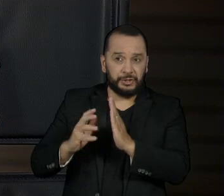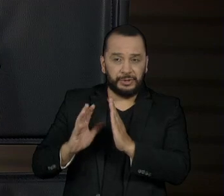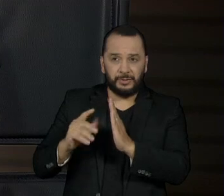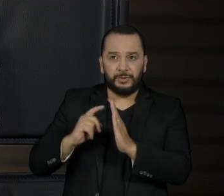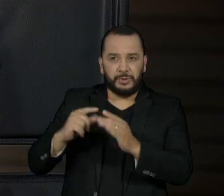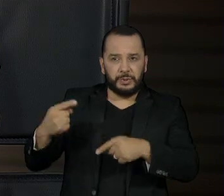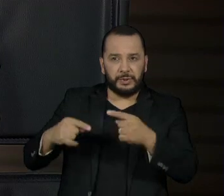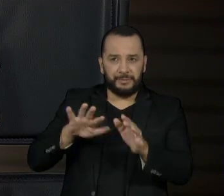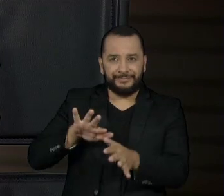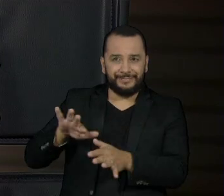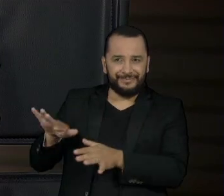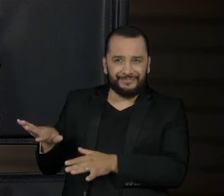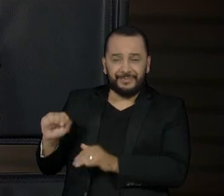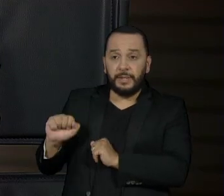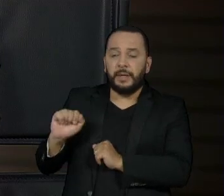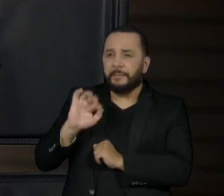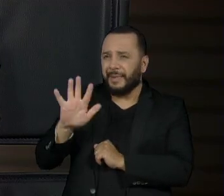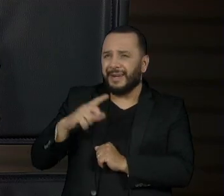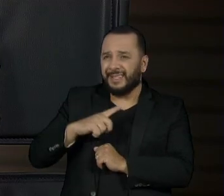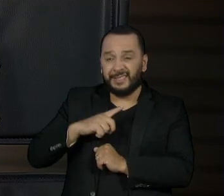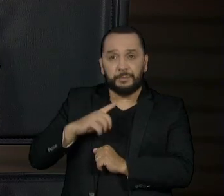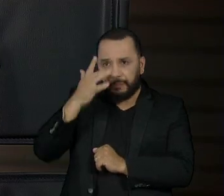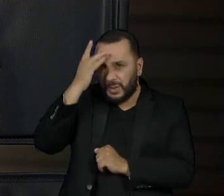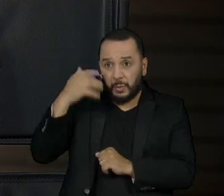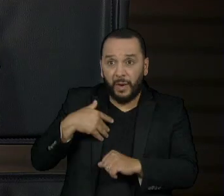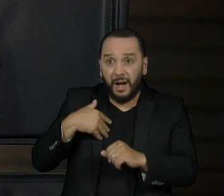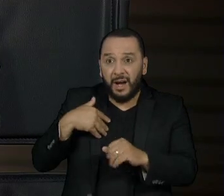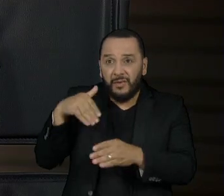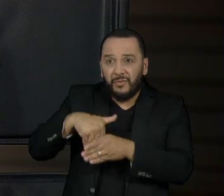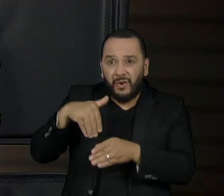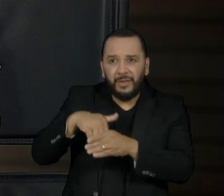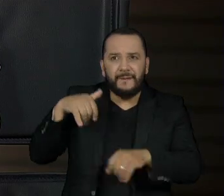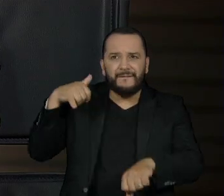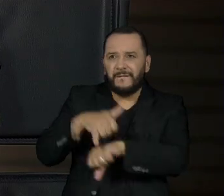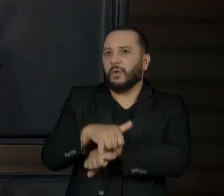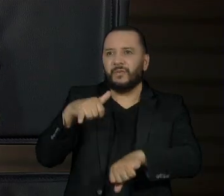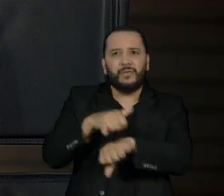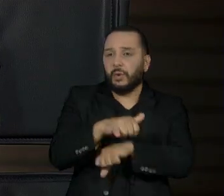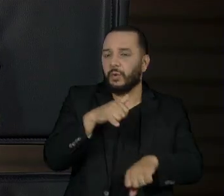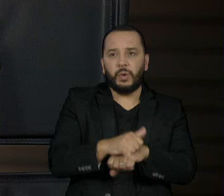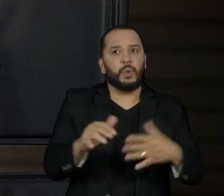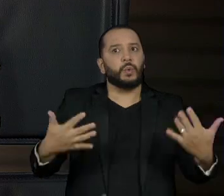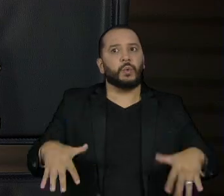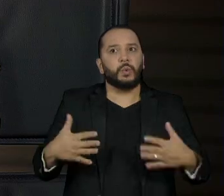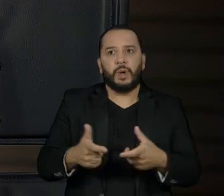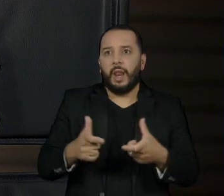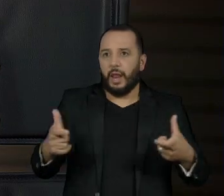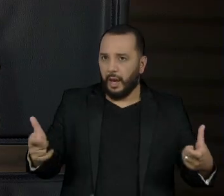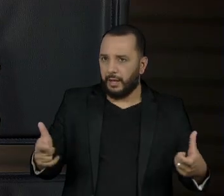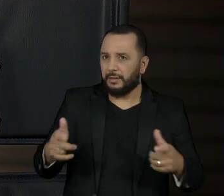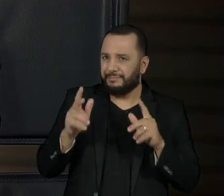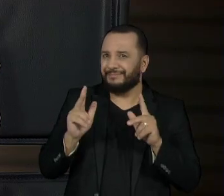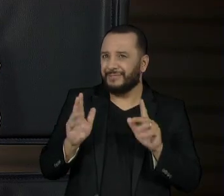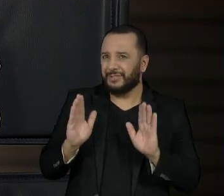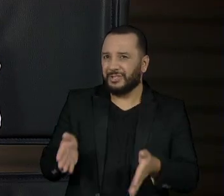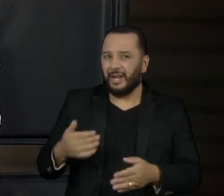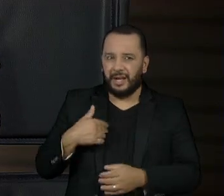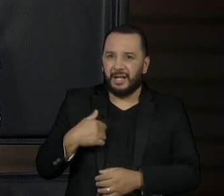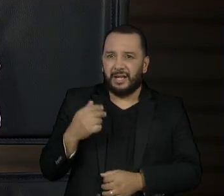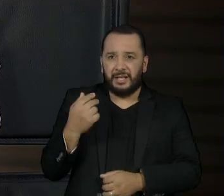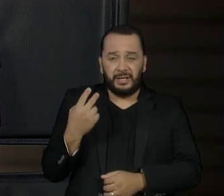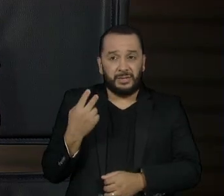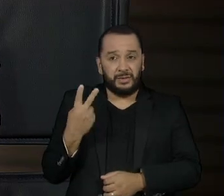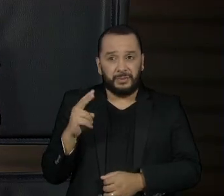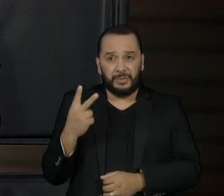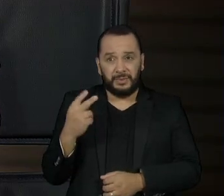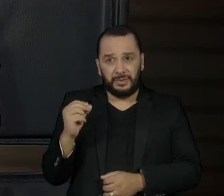apontaria a abstenção, né, que foi muito alta nessa eleição, já como a gente tinha visto em 2018, e que eu